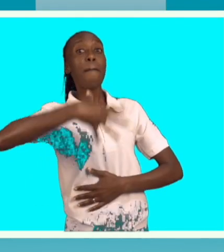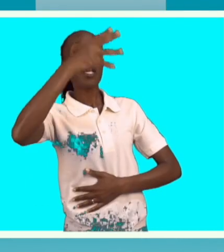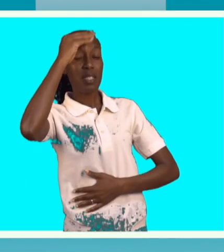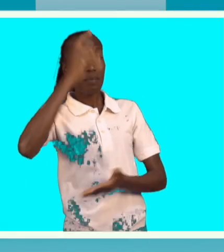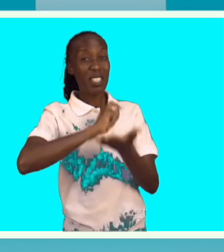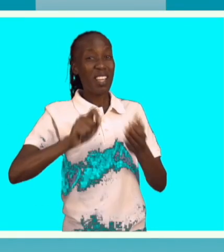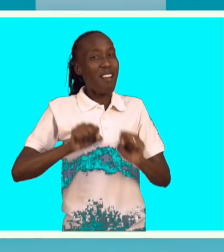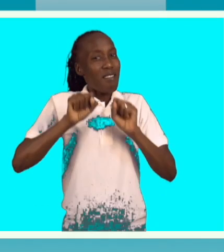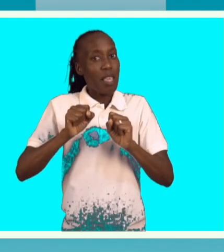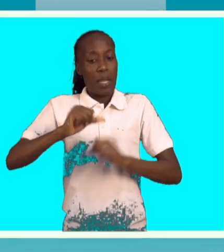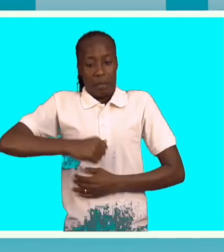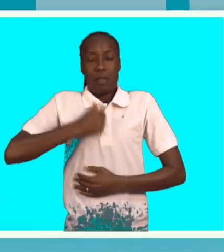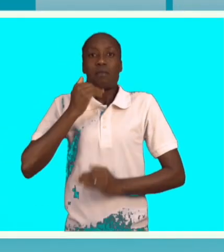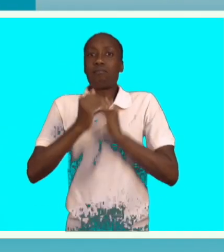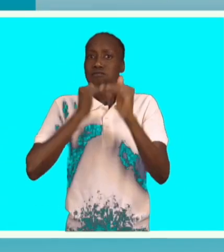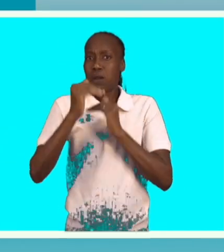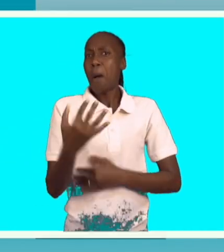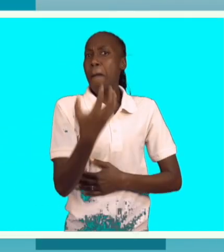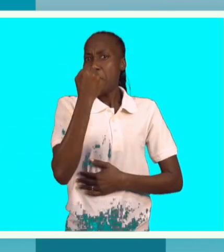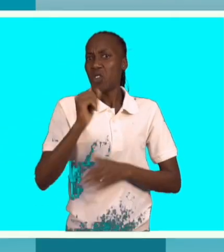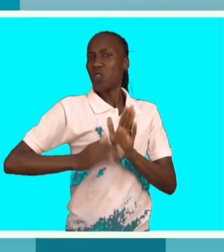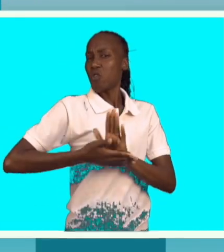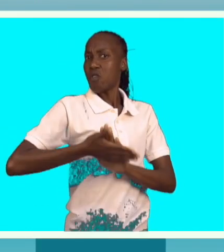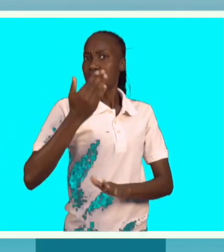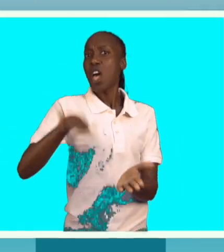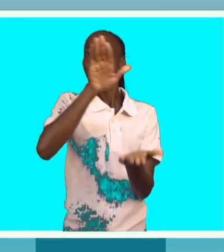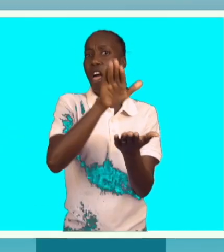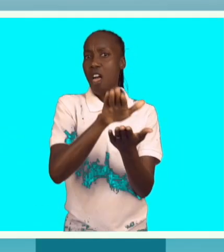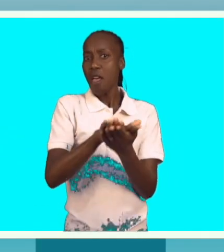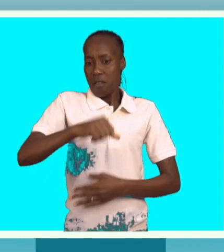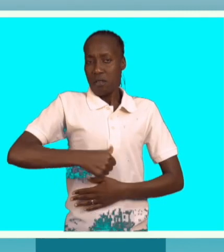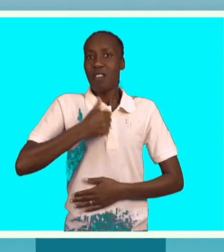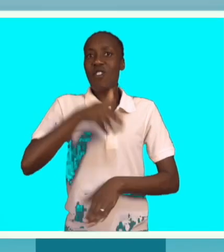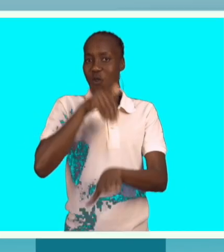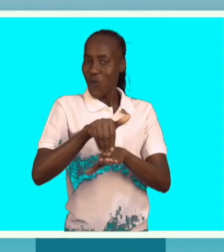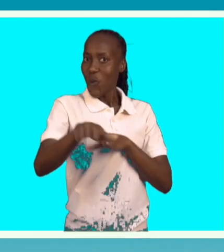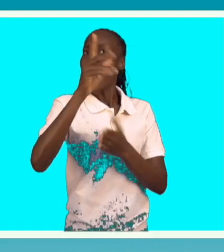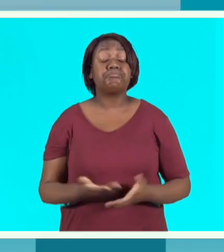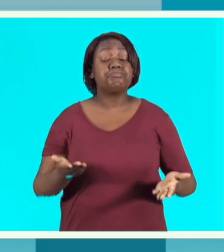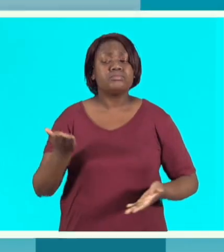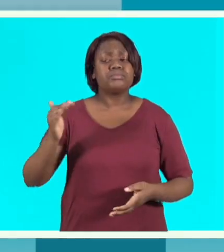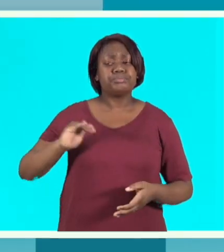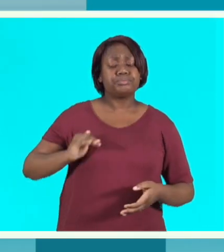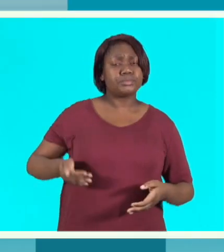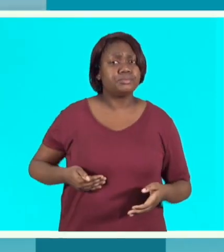escola é o garante do seu desenvolvimento, obviamente que abre-se aqui todo um espaço para que ela continue indo à escola.